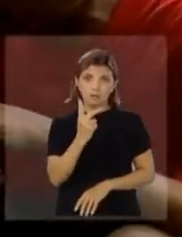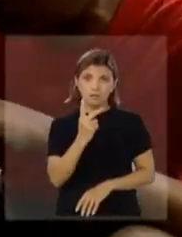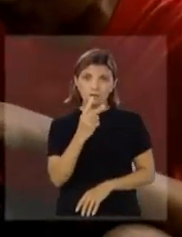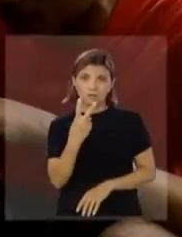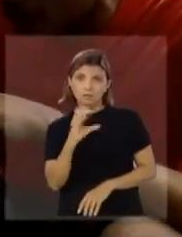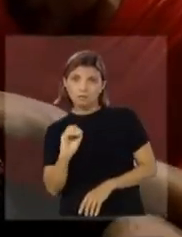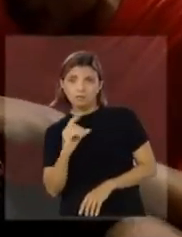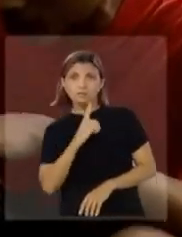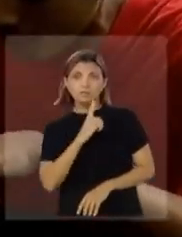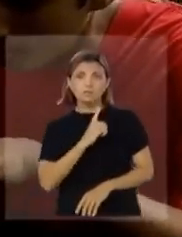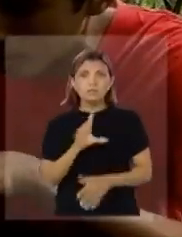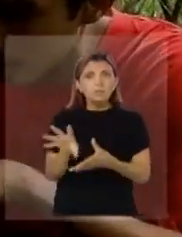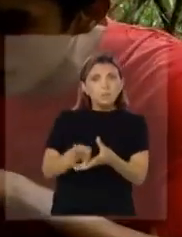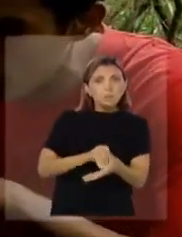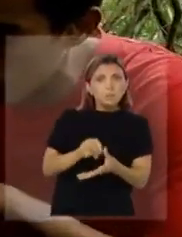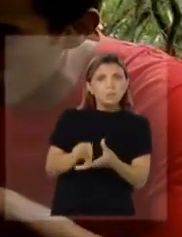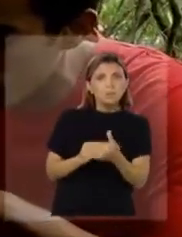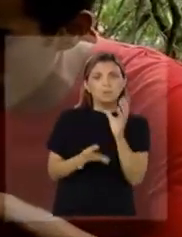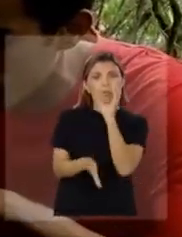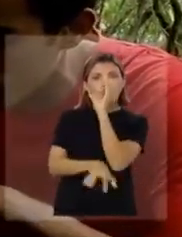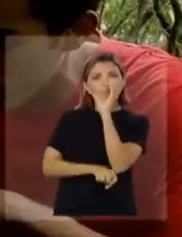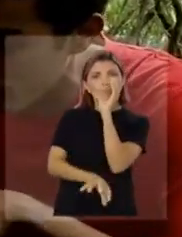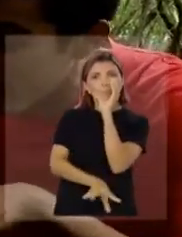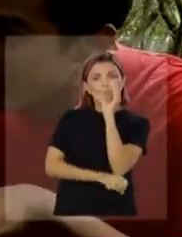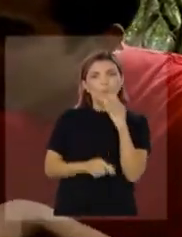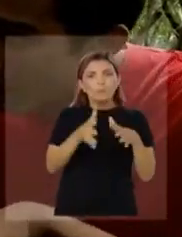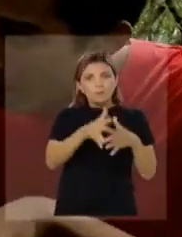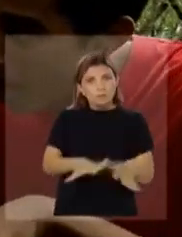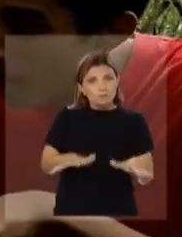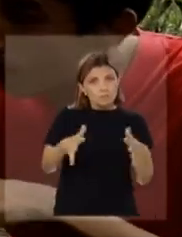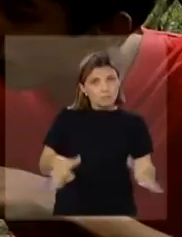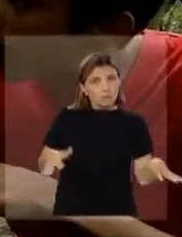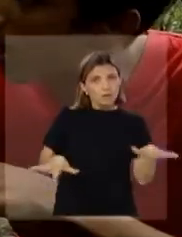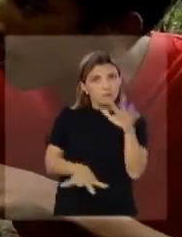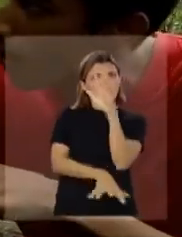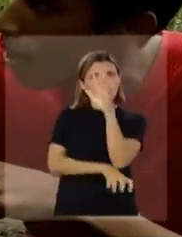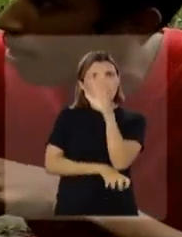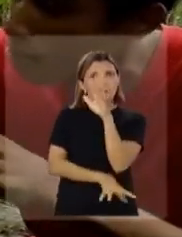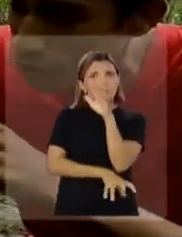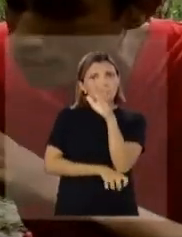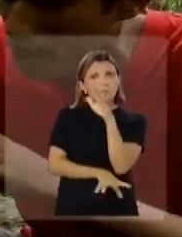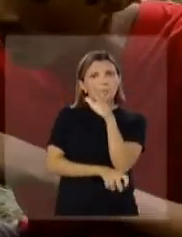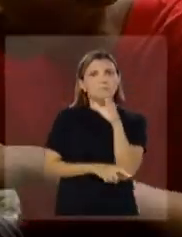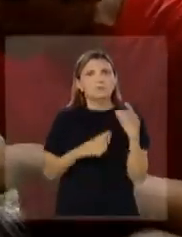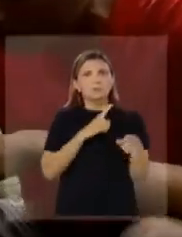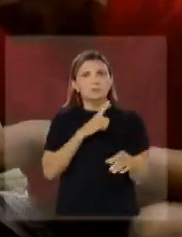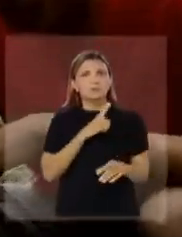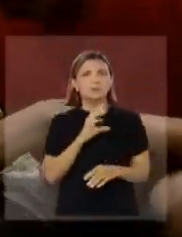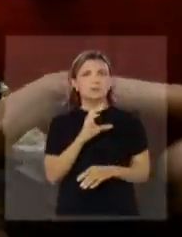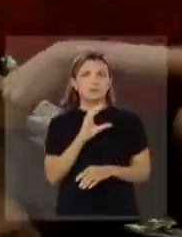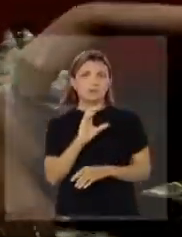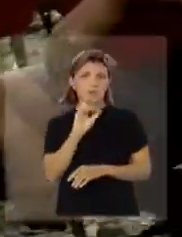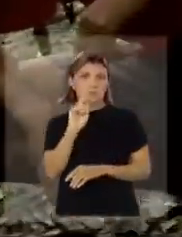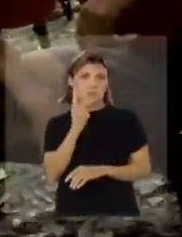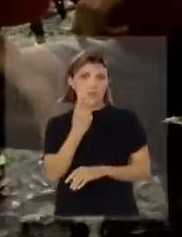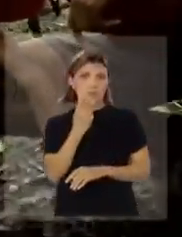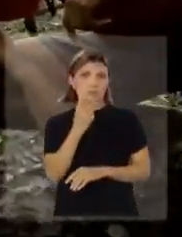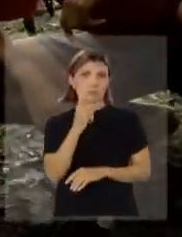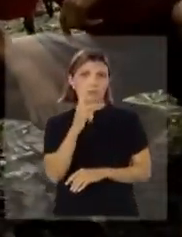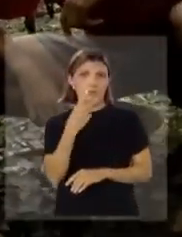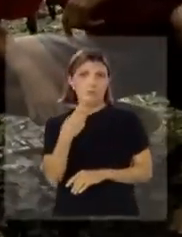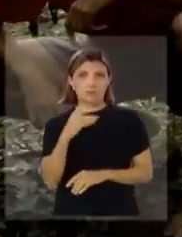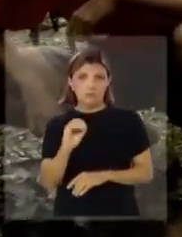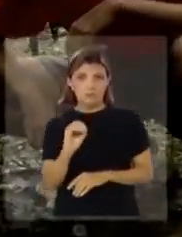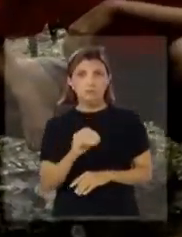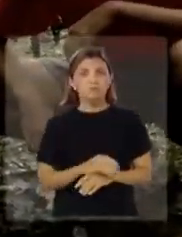sofre influência da maré, essas raízes precisam cumprir a função de fixar, absorver a água, além dos nutrientes, e o oxigênio.